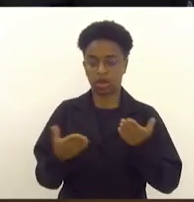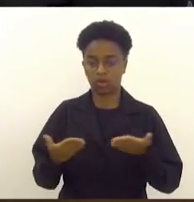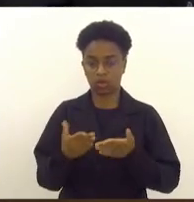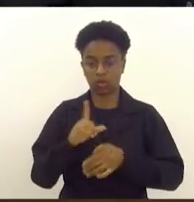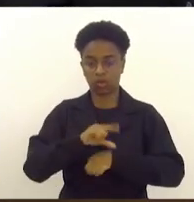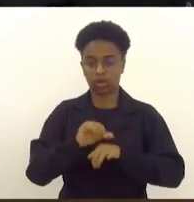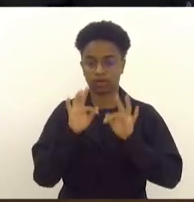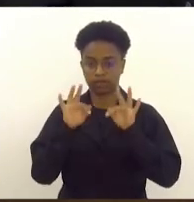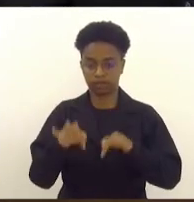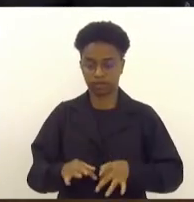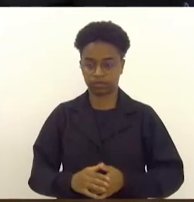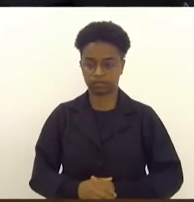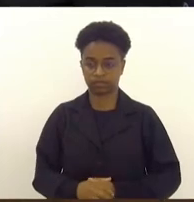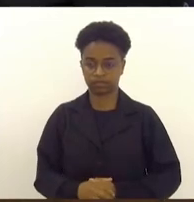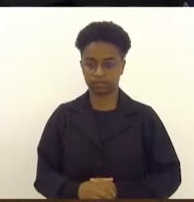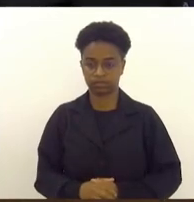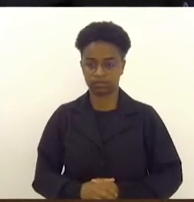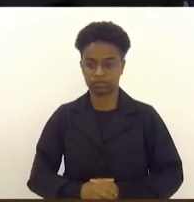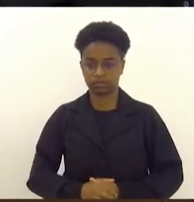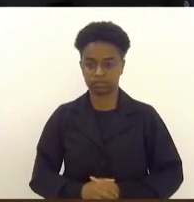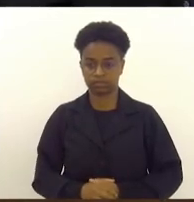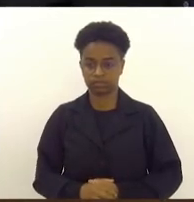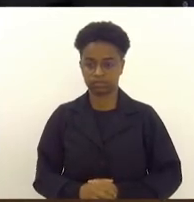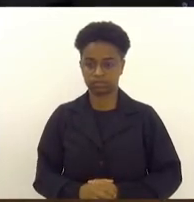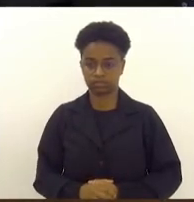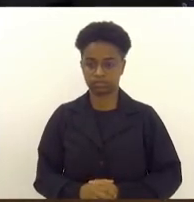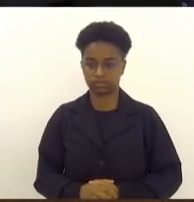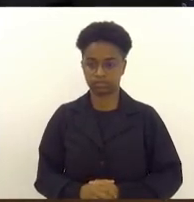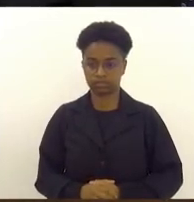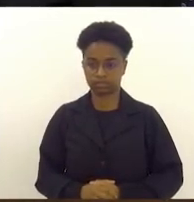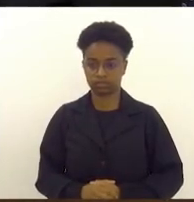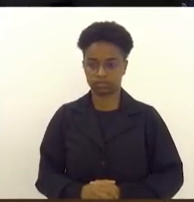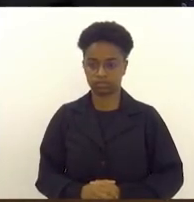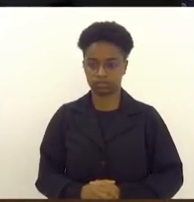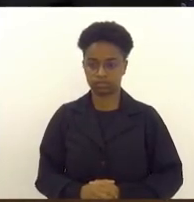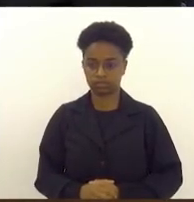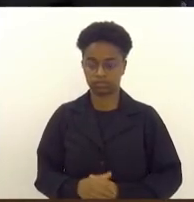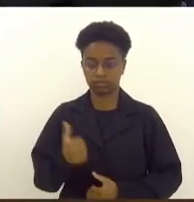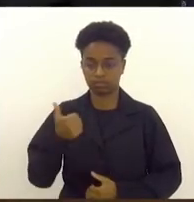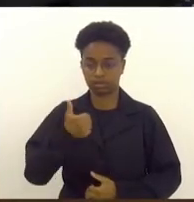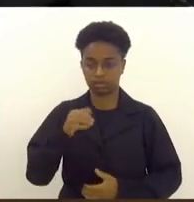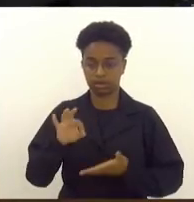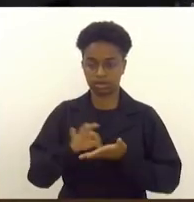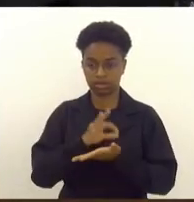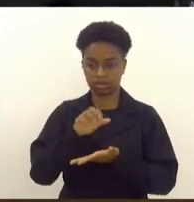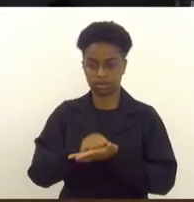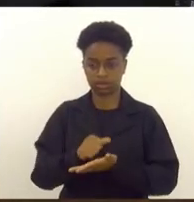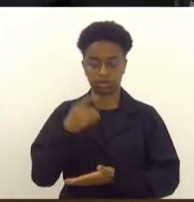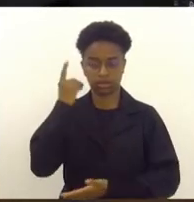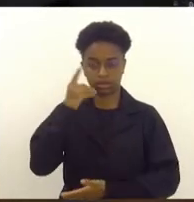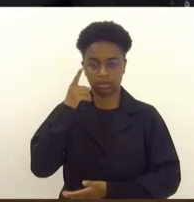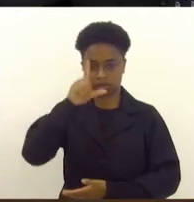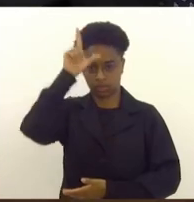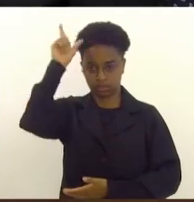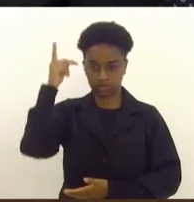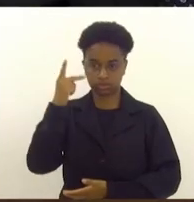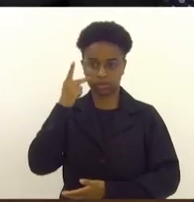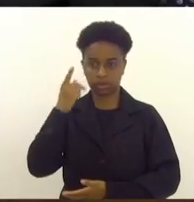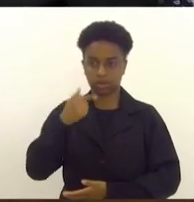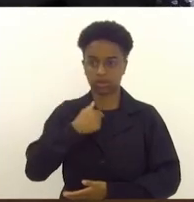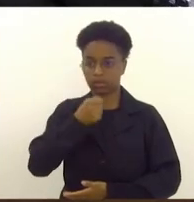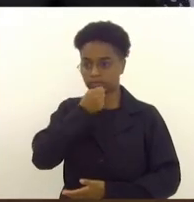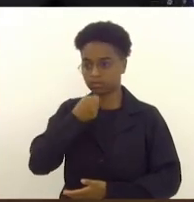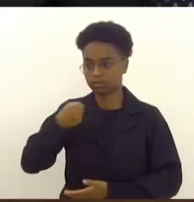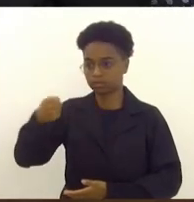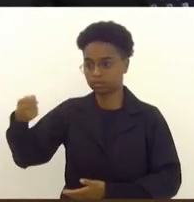passa-se expediente final eu vou primeiro do nosso Deputado Luiz Paulo e vou passar